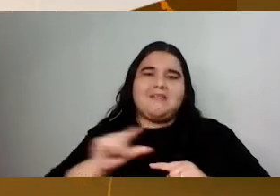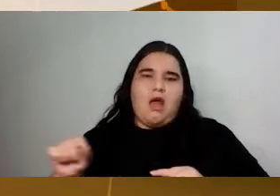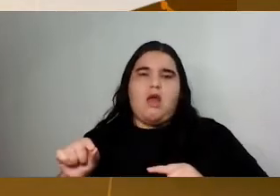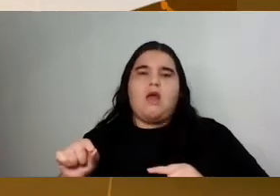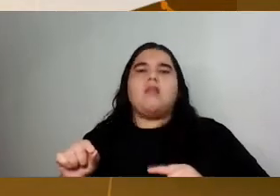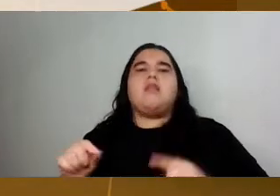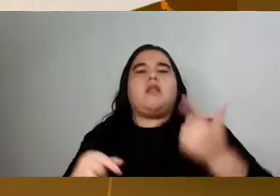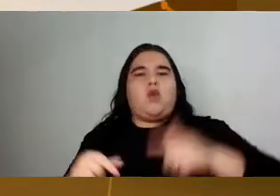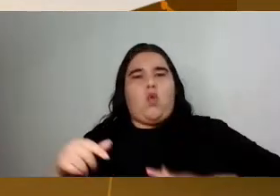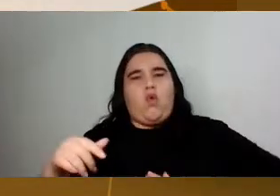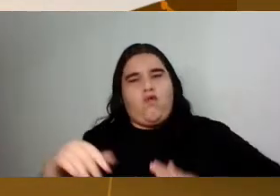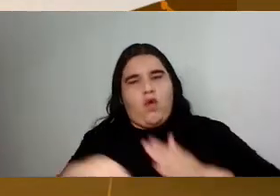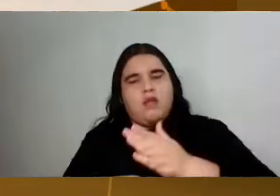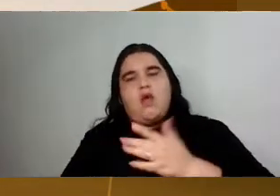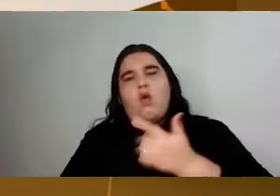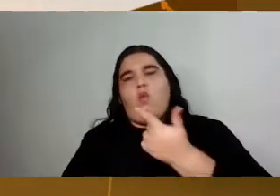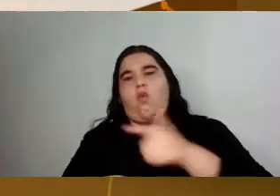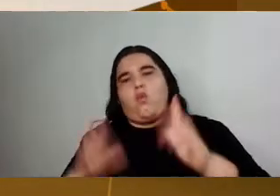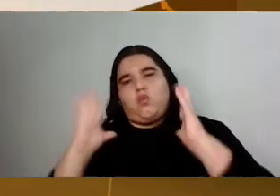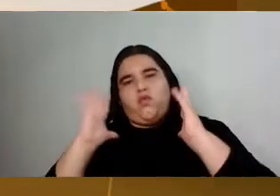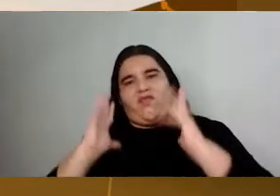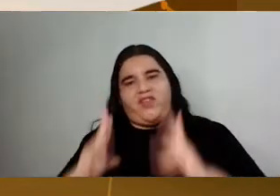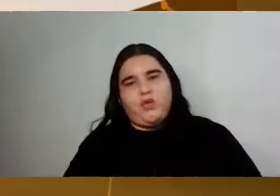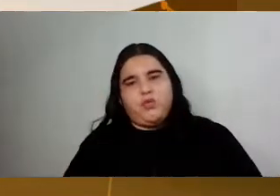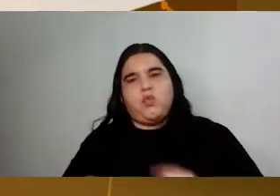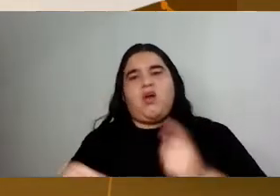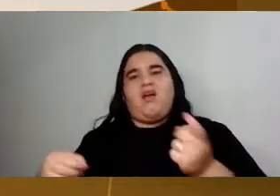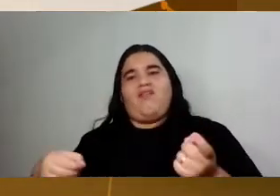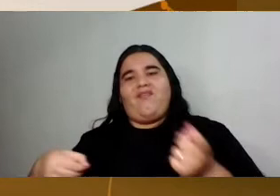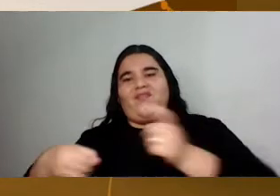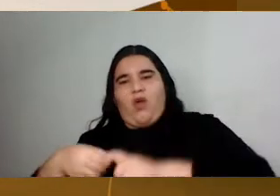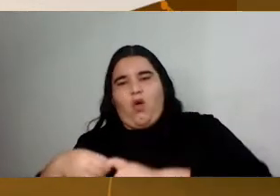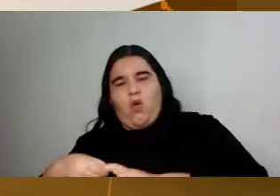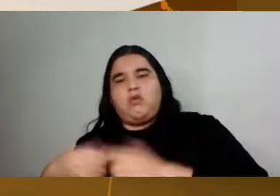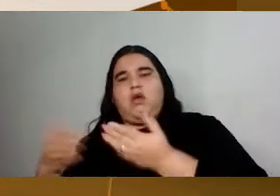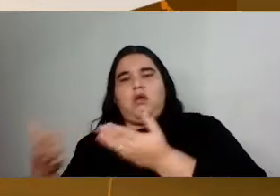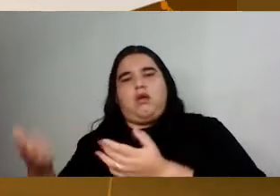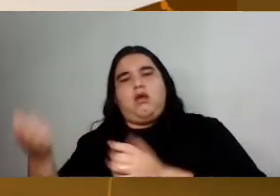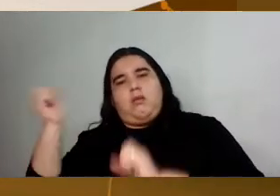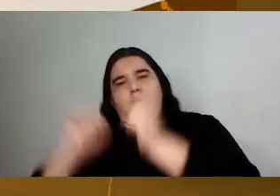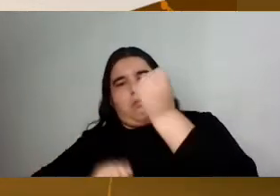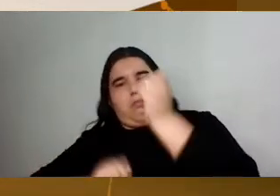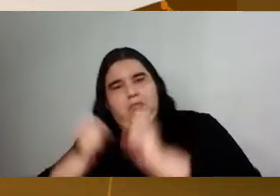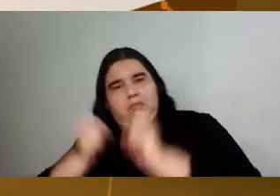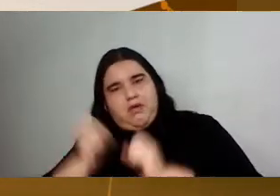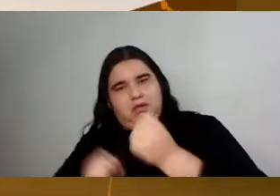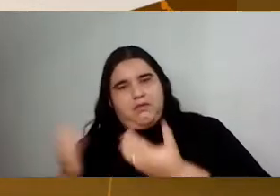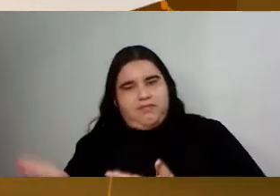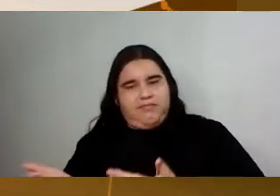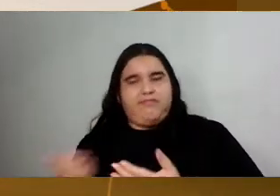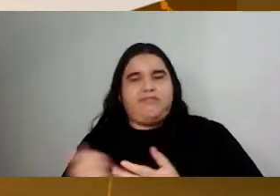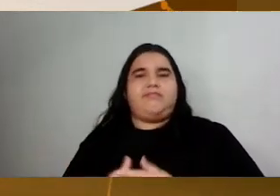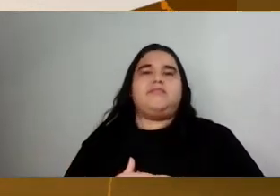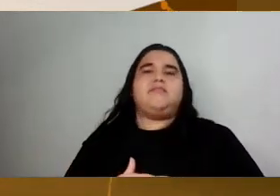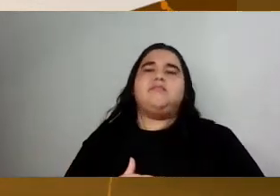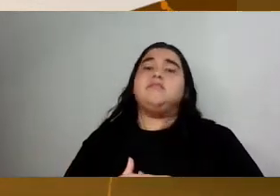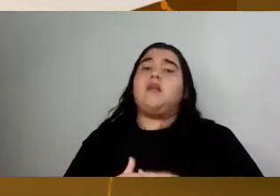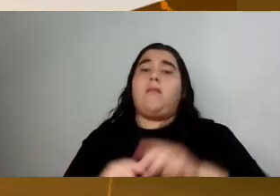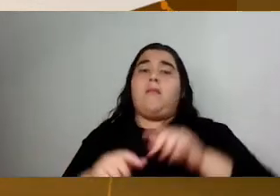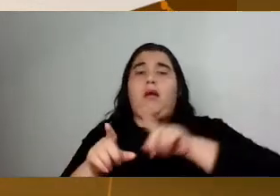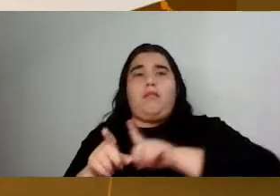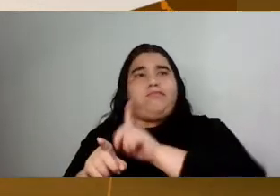por um outro filtro e volta para o equipamento, né? Então, para que esse circuito funcione de